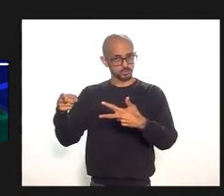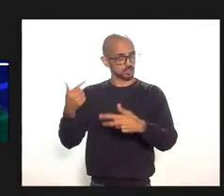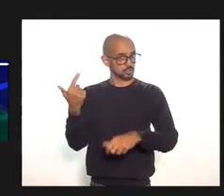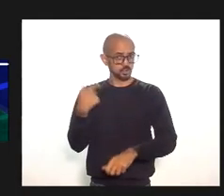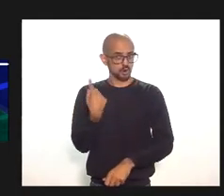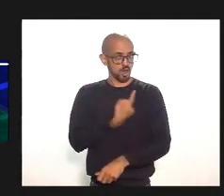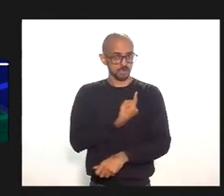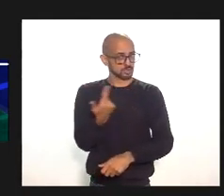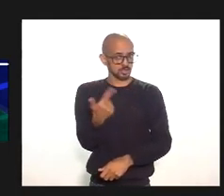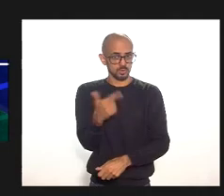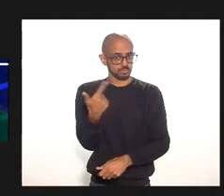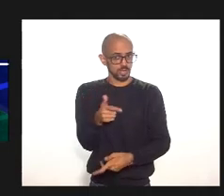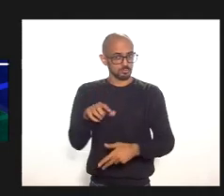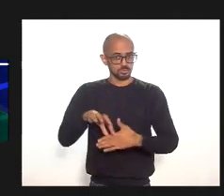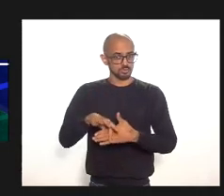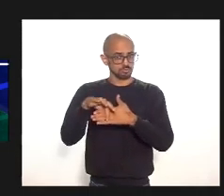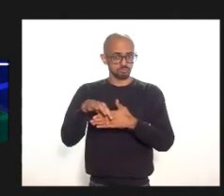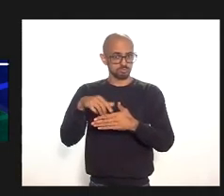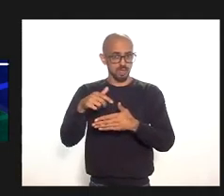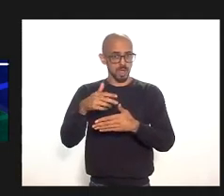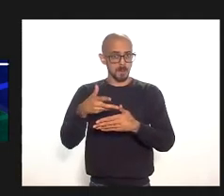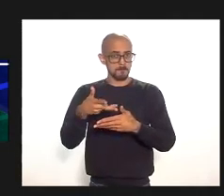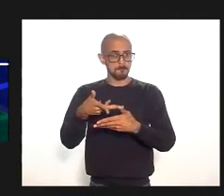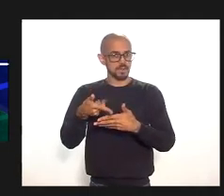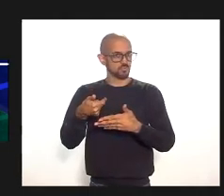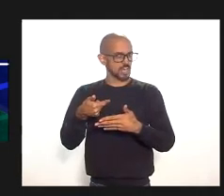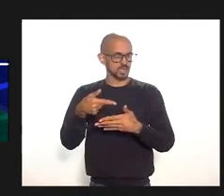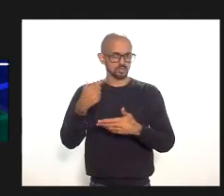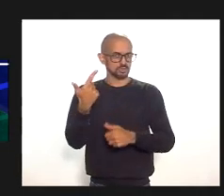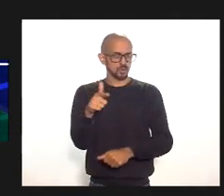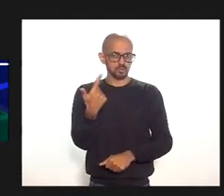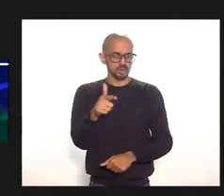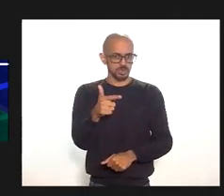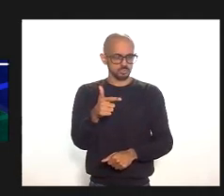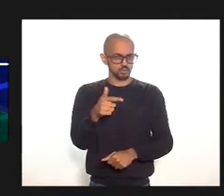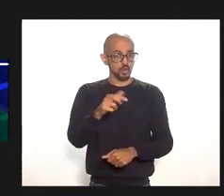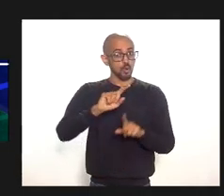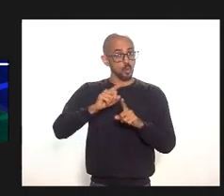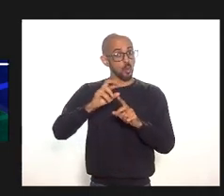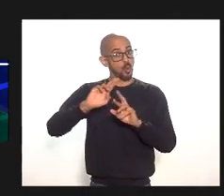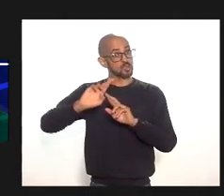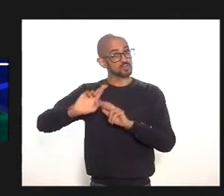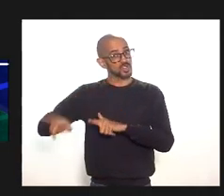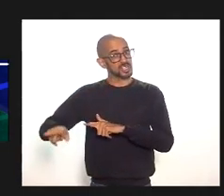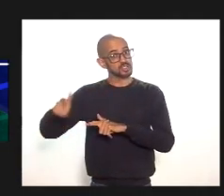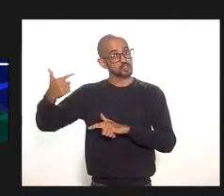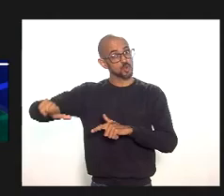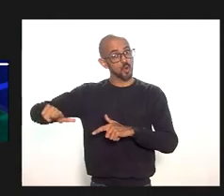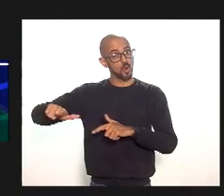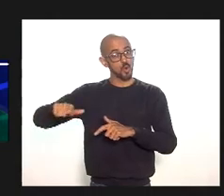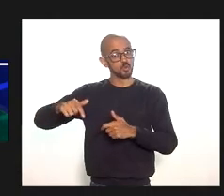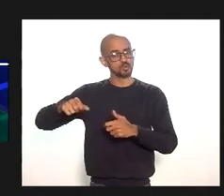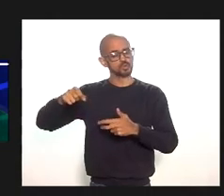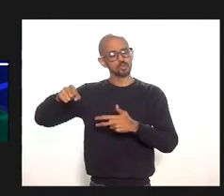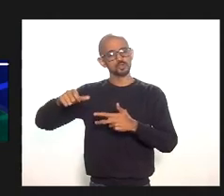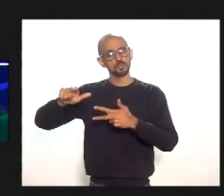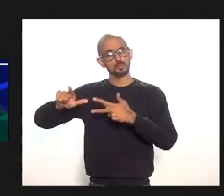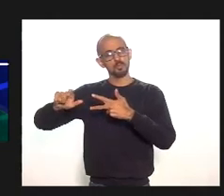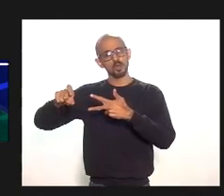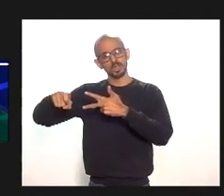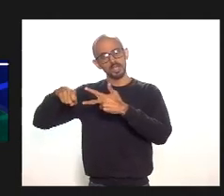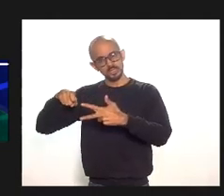em razão dos nossos cargos, muito ao contrário de outros poderes que têm exageros visíveis aos